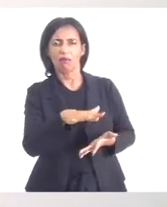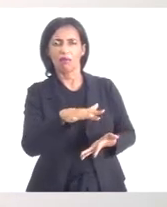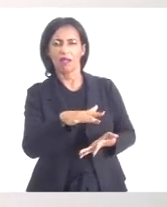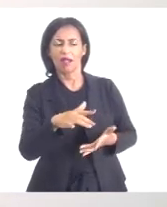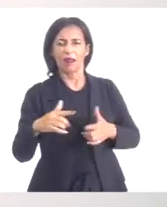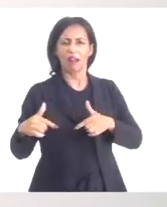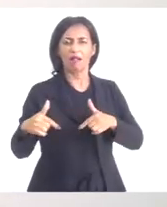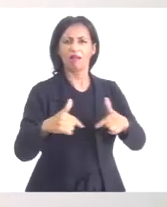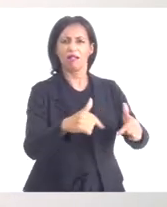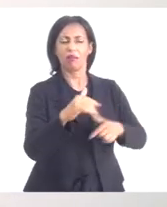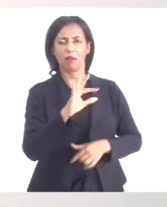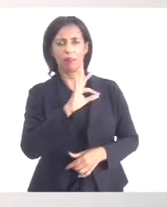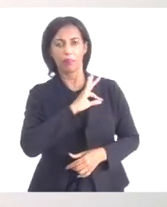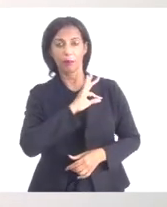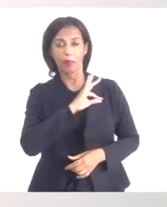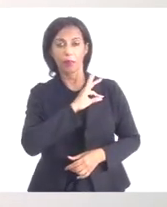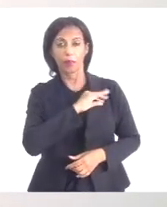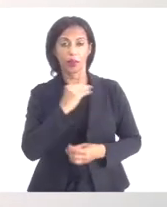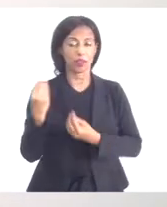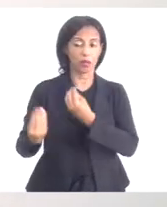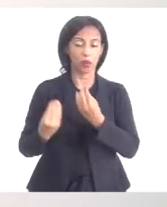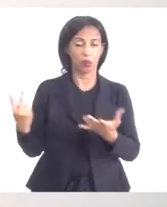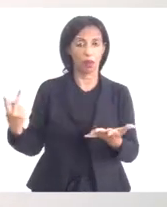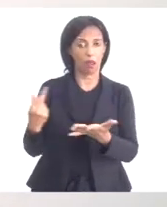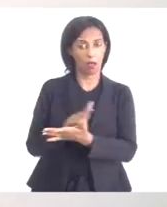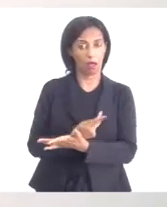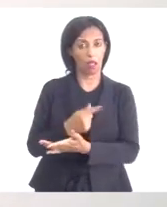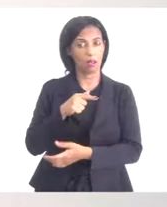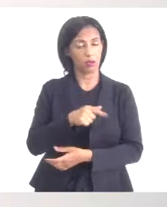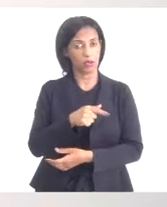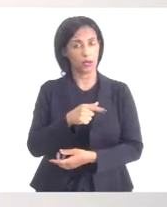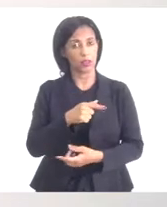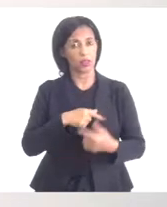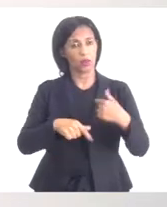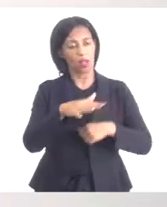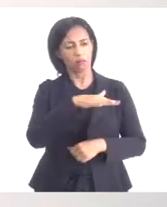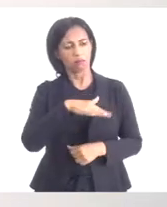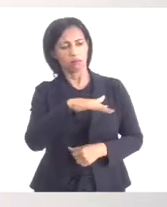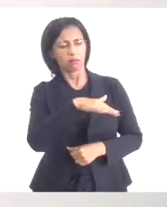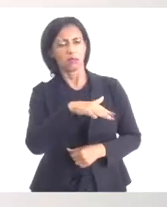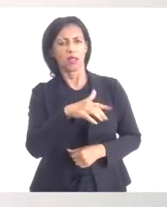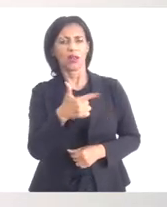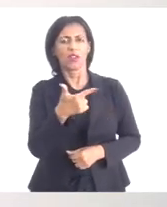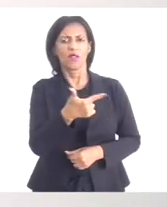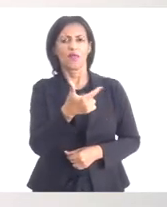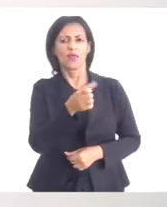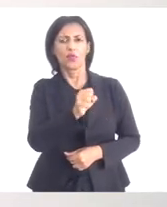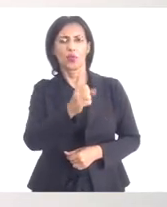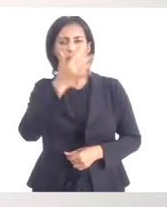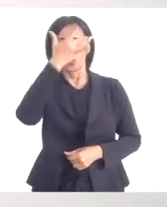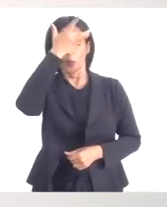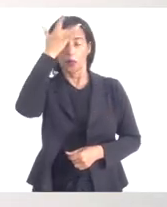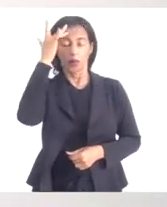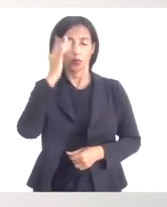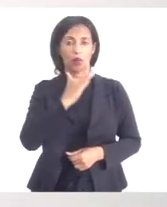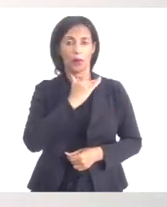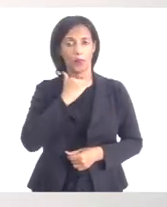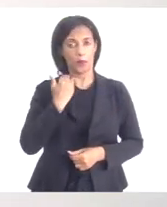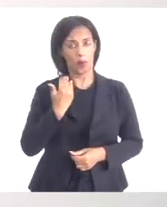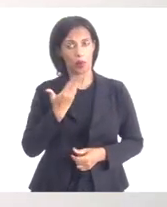operações policiais como é que ocorreu no Jacarezinho deixando 28 pessoas